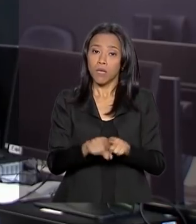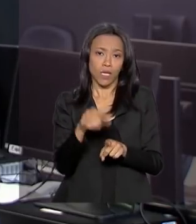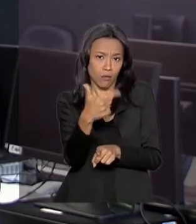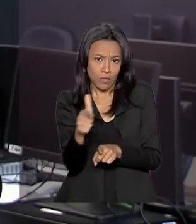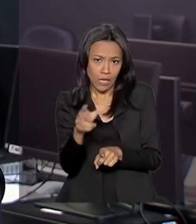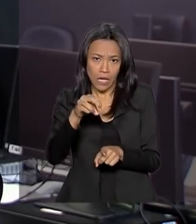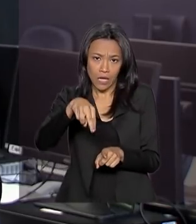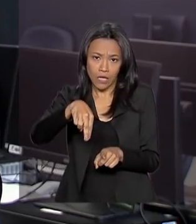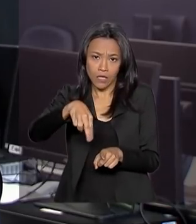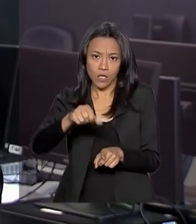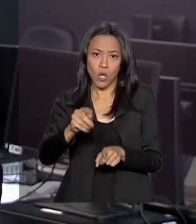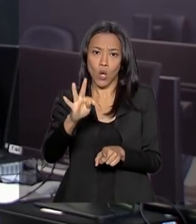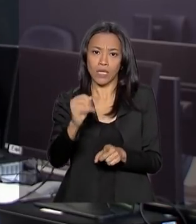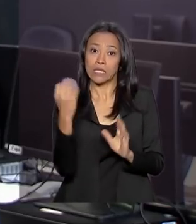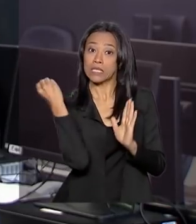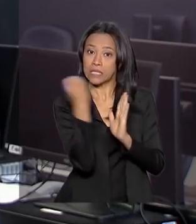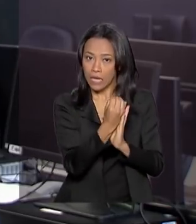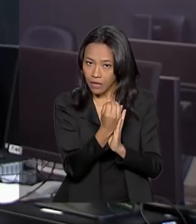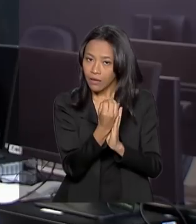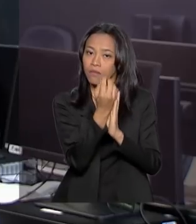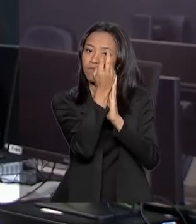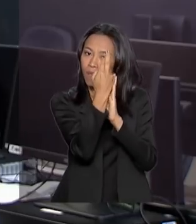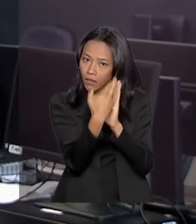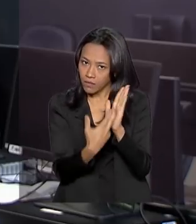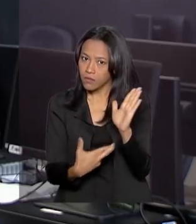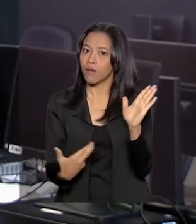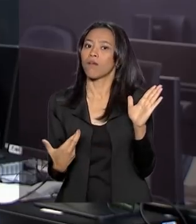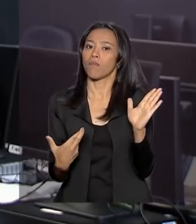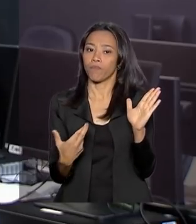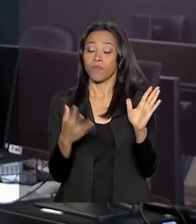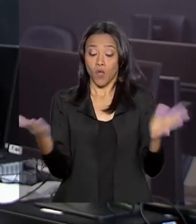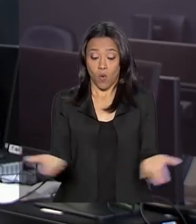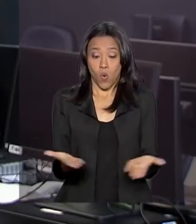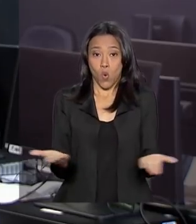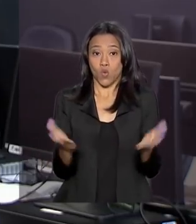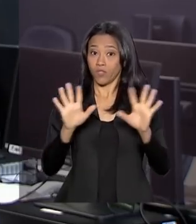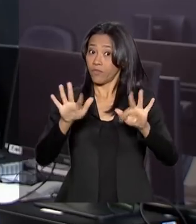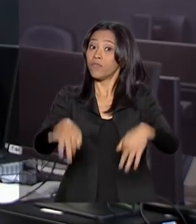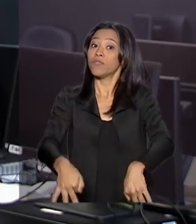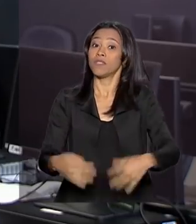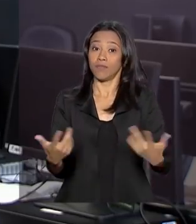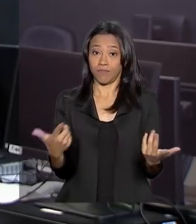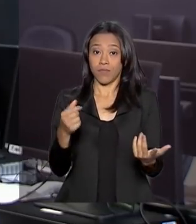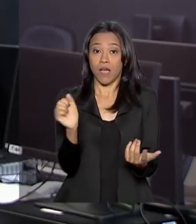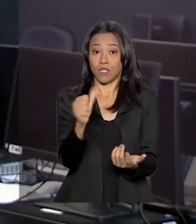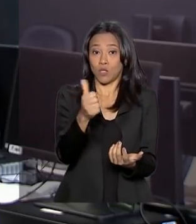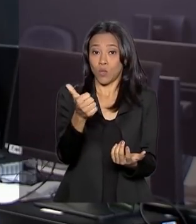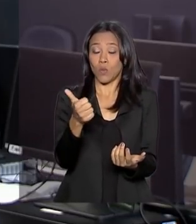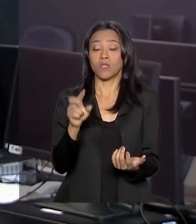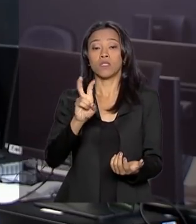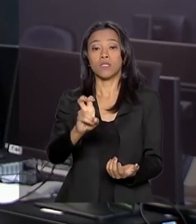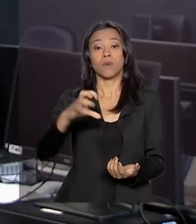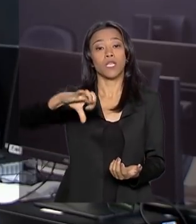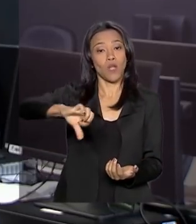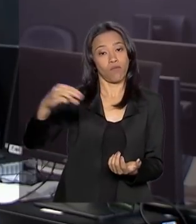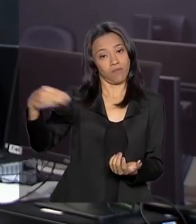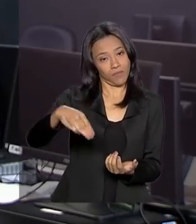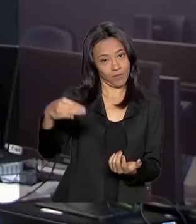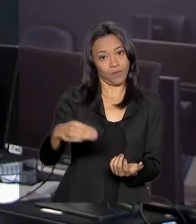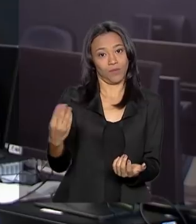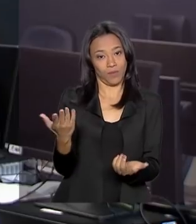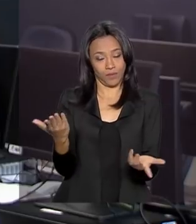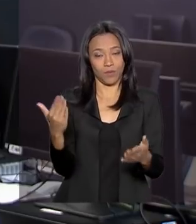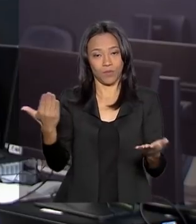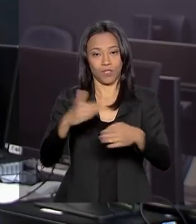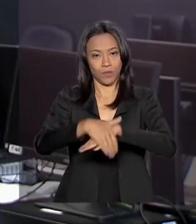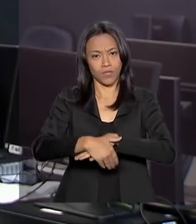redação. As inscrições terminam às 23 horas e 59 minutos de hoje. E os resultados serão divulgados na próxima segunda